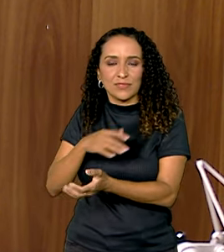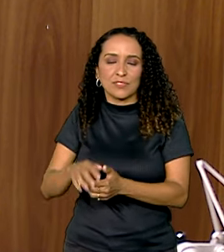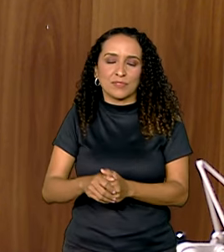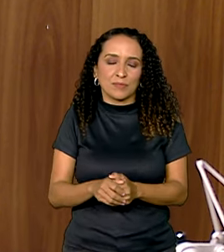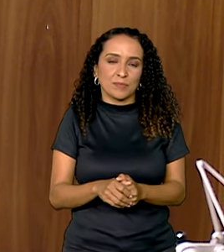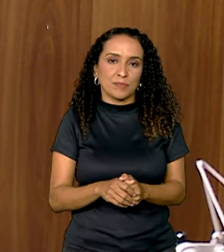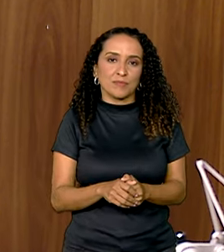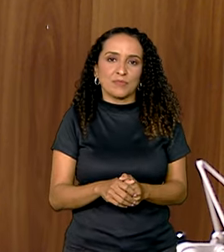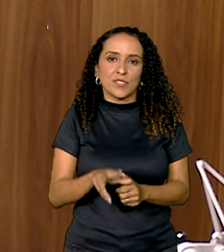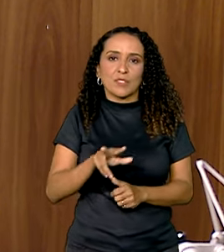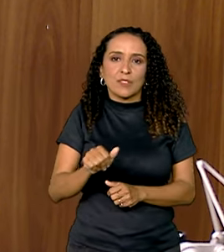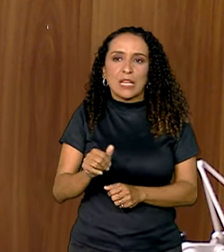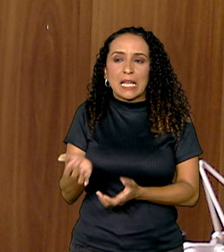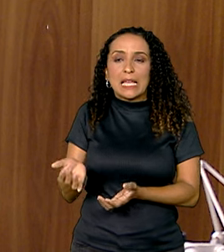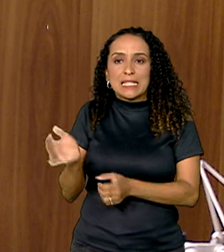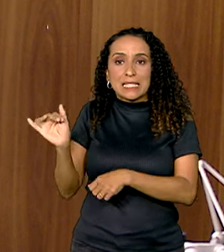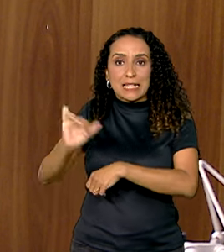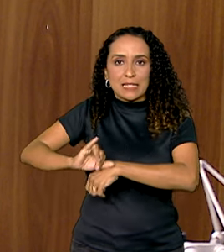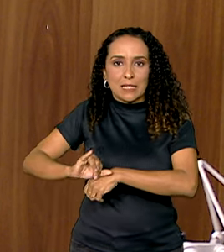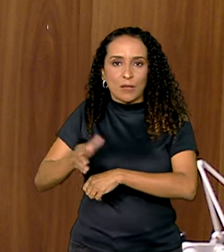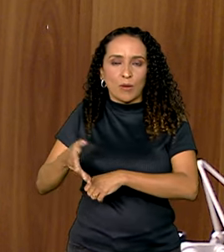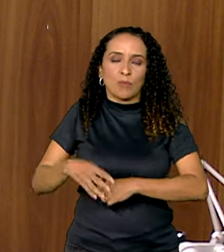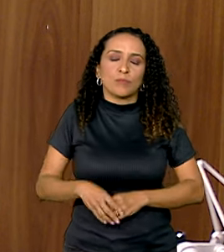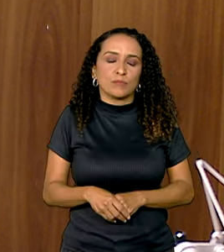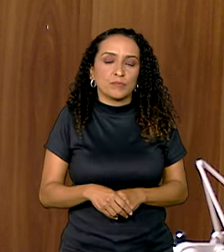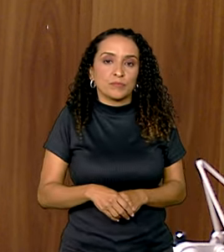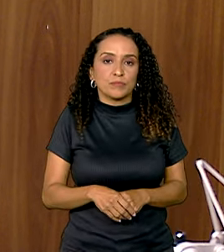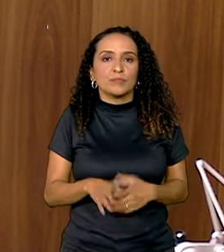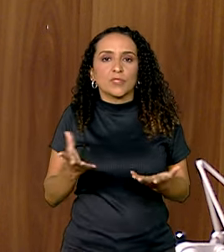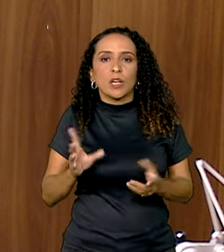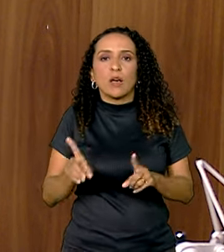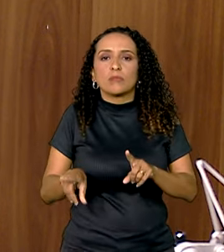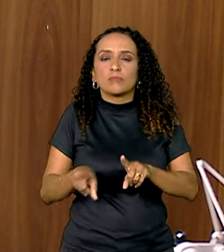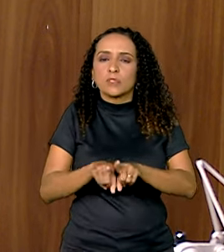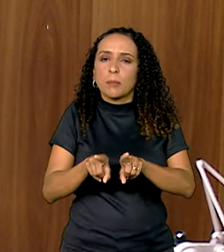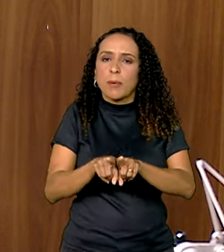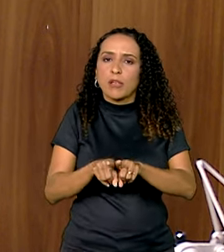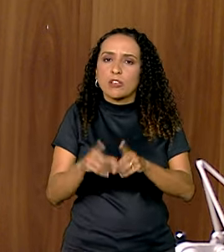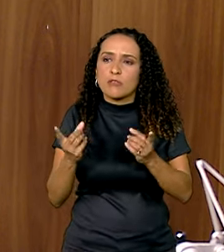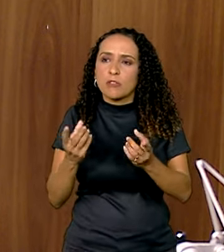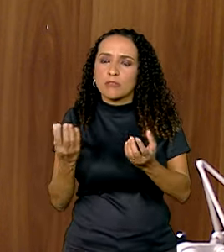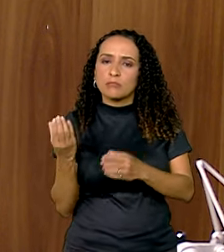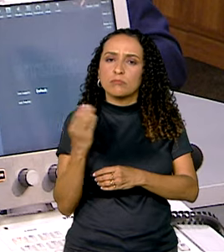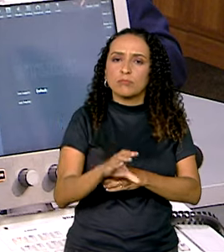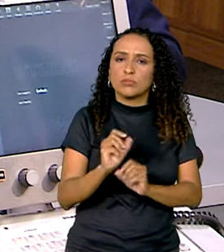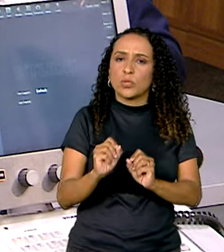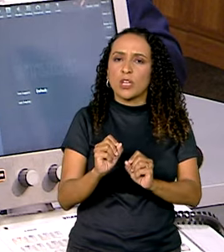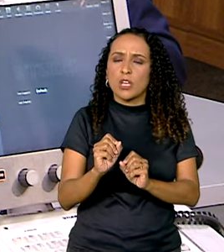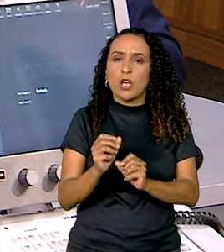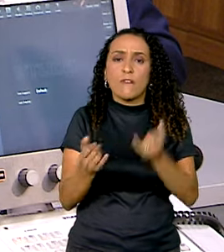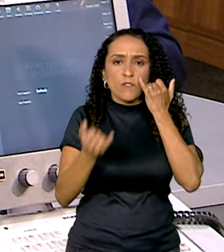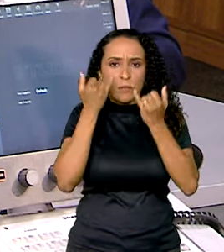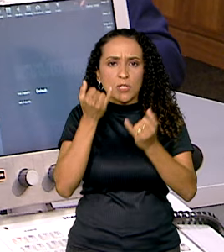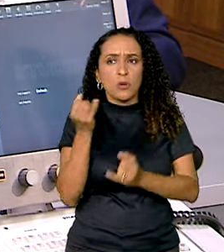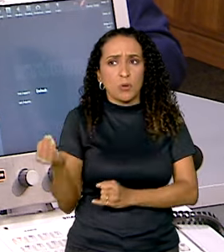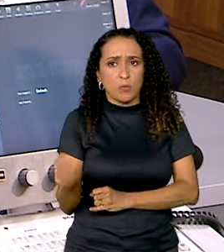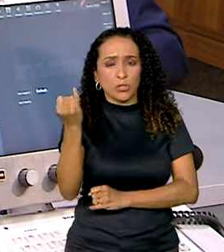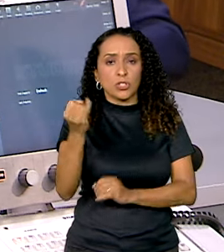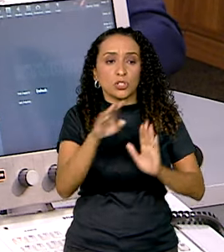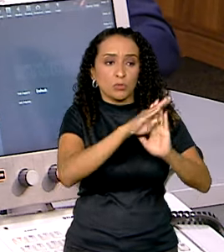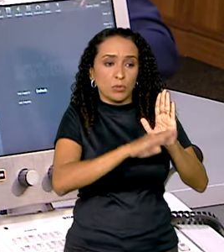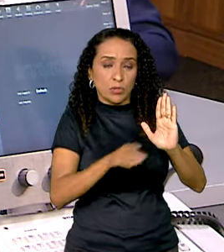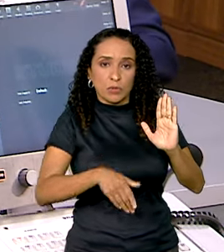Elas serão centrais nesse momento. E eu só acrescentaria, que eu acho que é um dado muito importante, o próprio programa